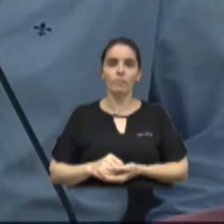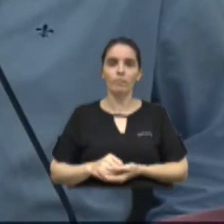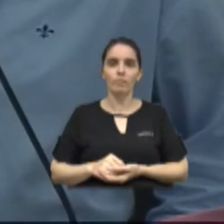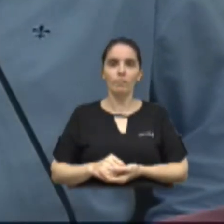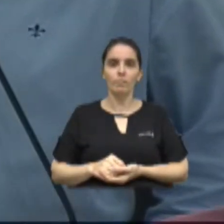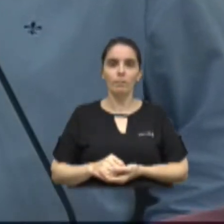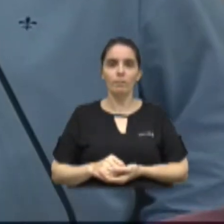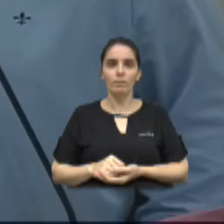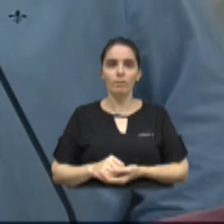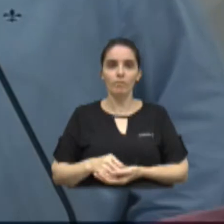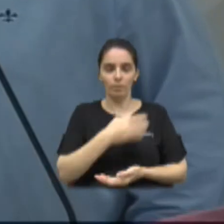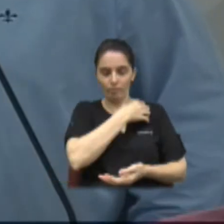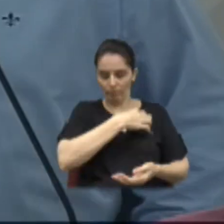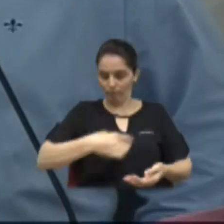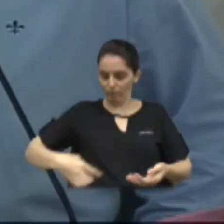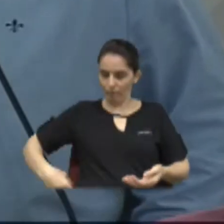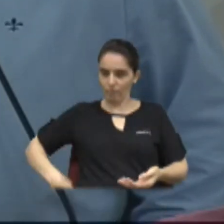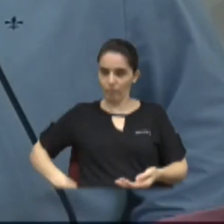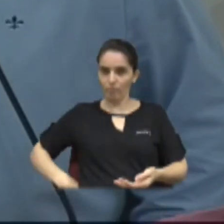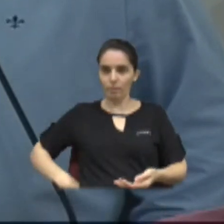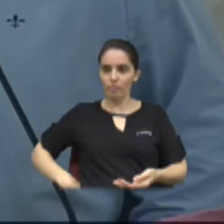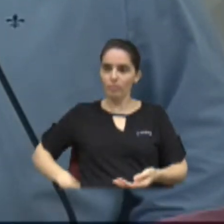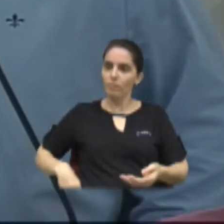Passou sem cinto, vai lá e orienta.